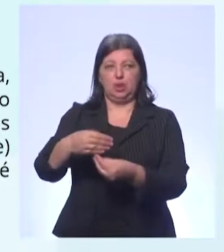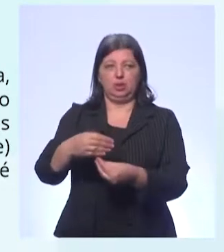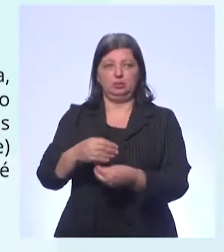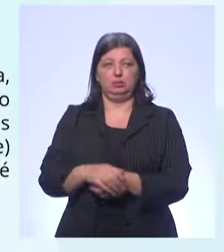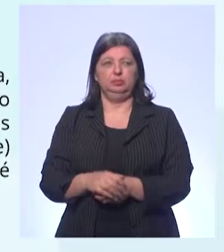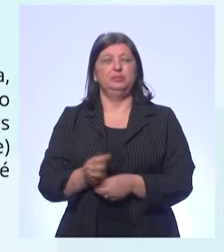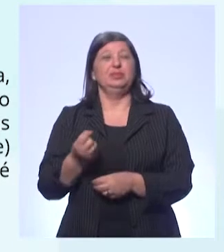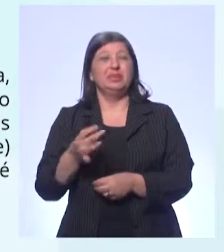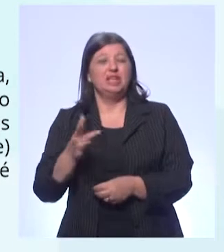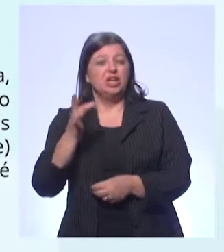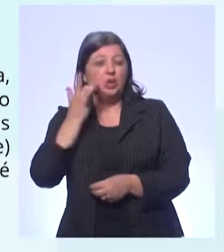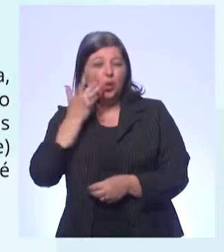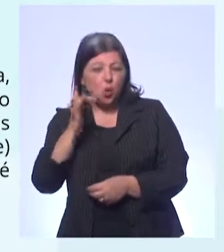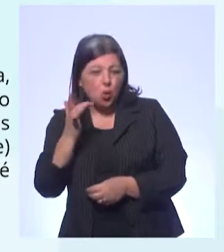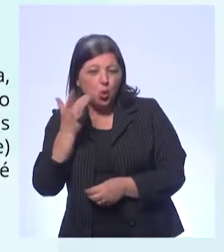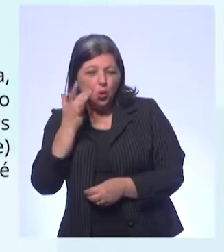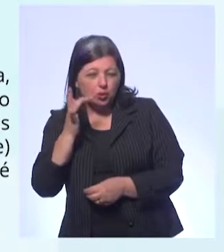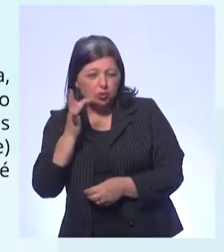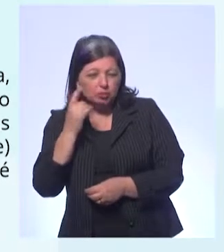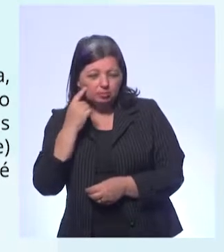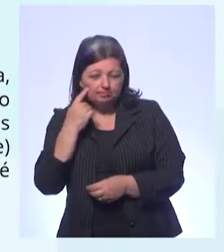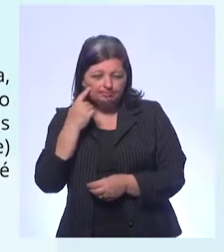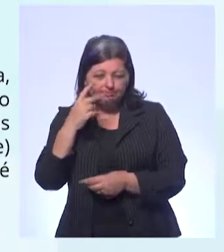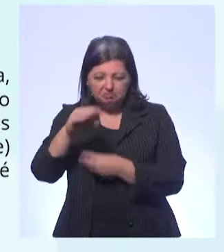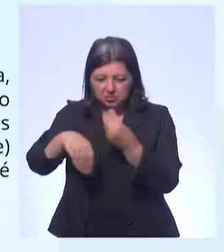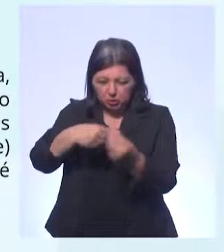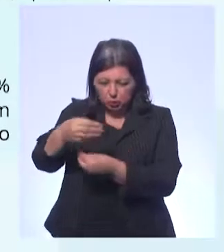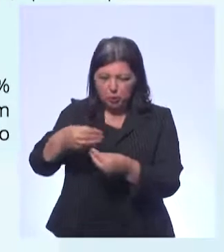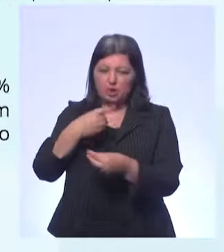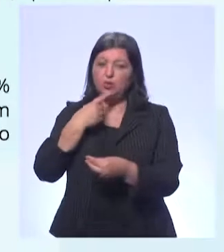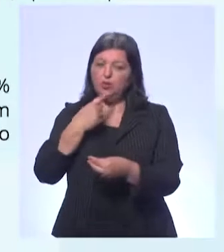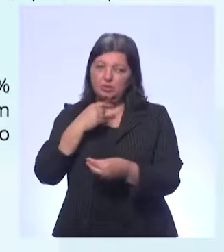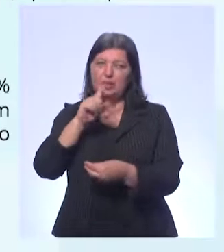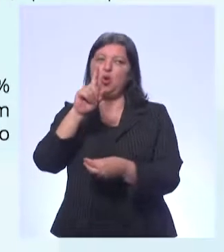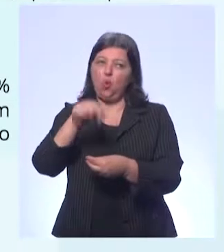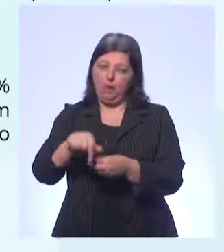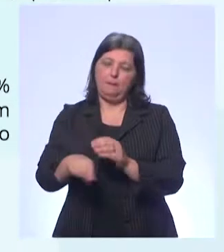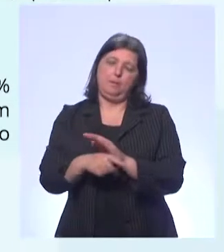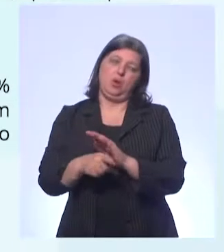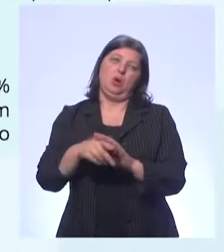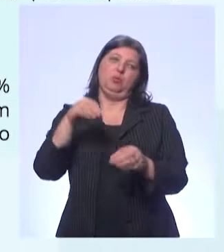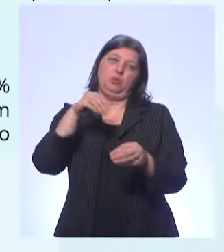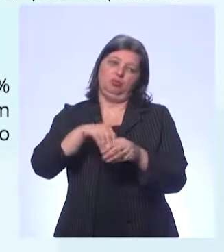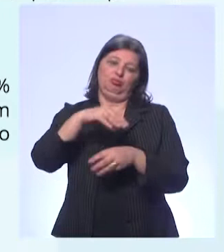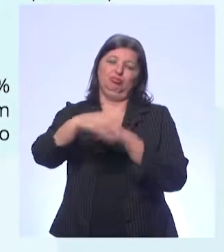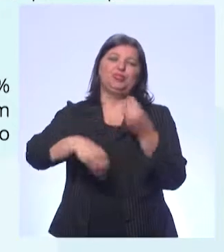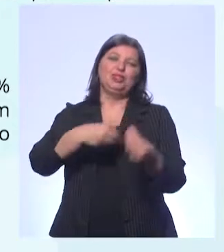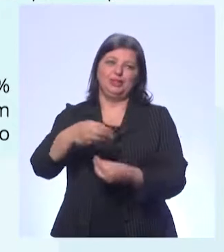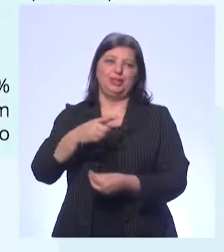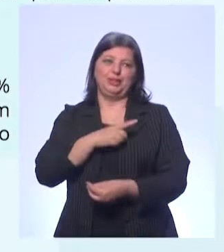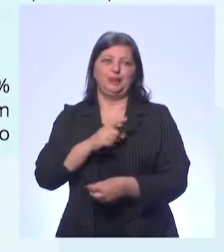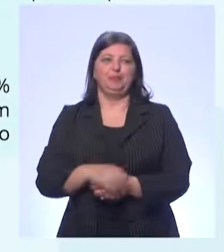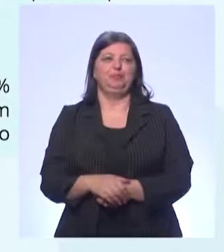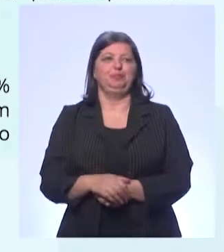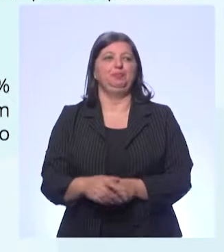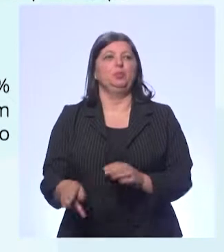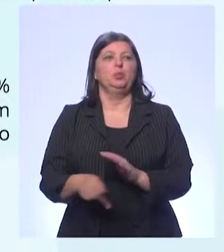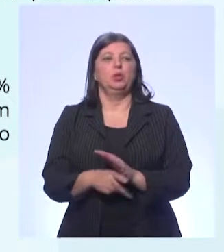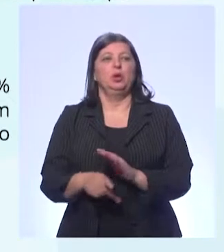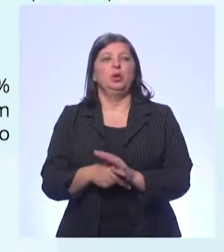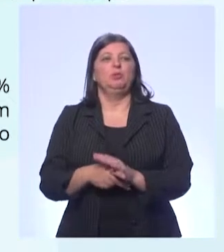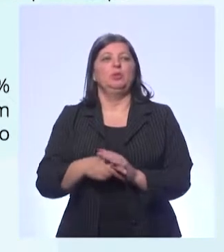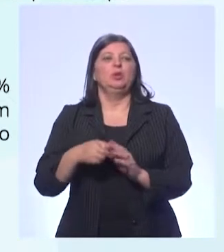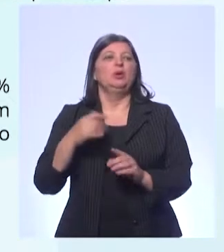estiver bem avermelhado, é a quantidade de cobre que ele tem nele. O aço, que é muito utilizado também